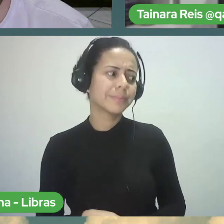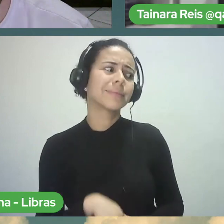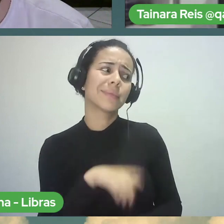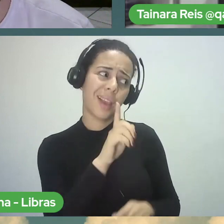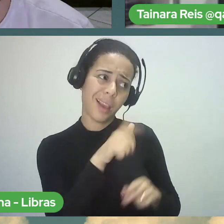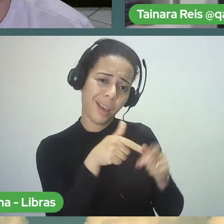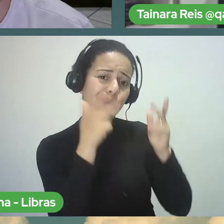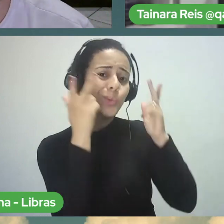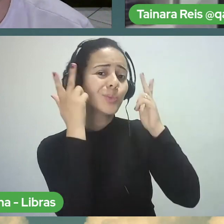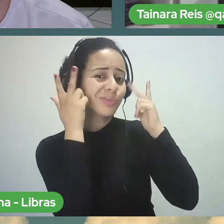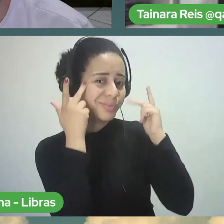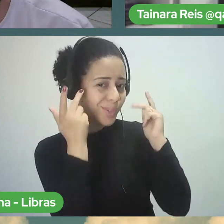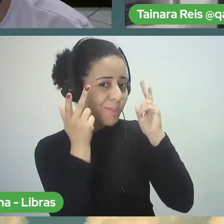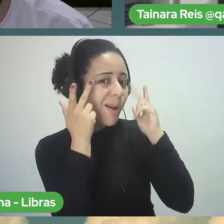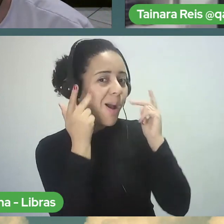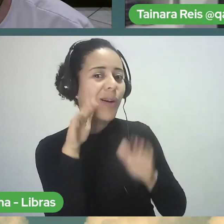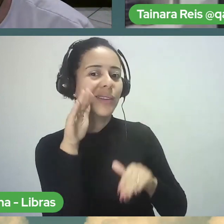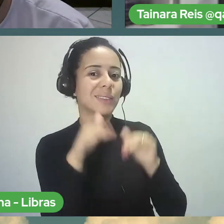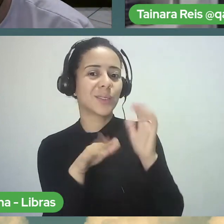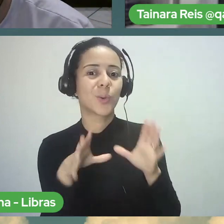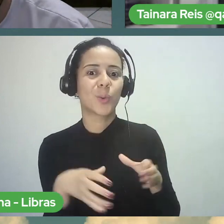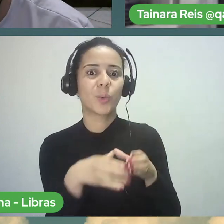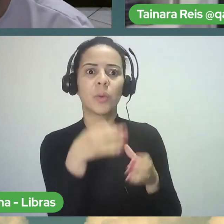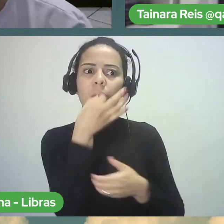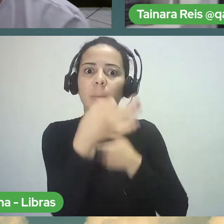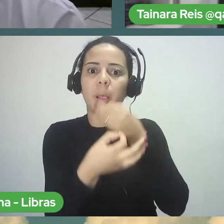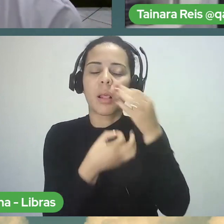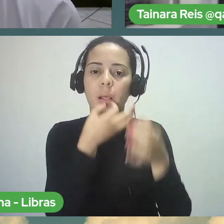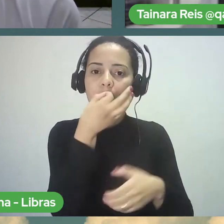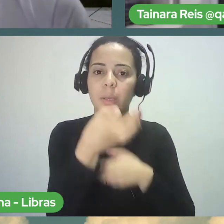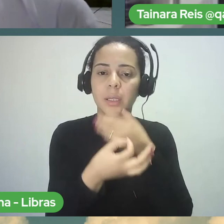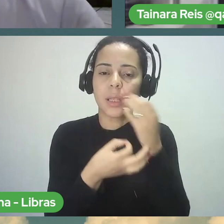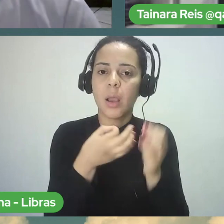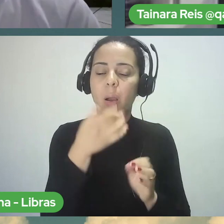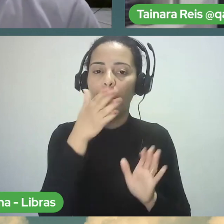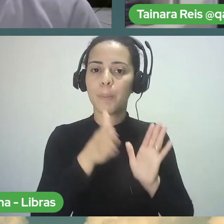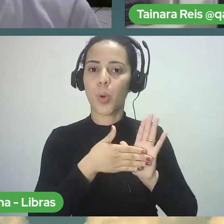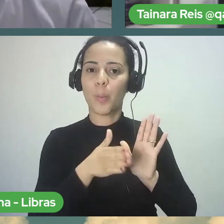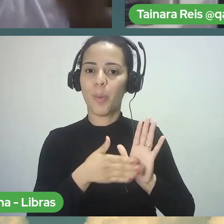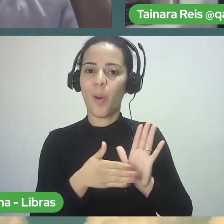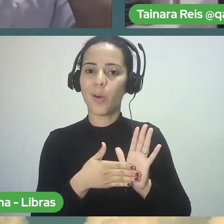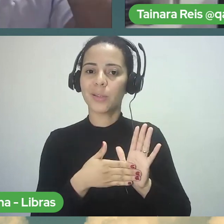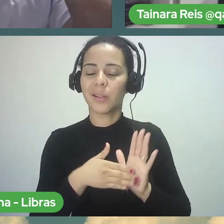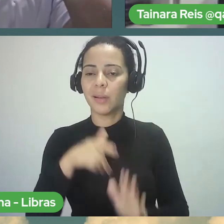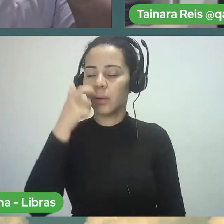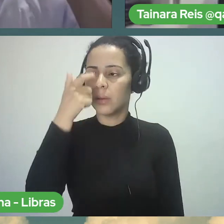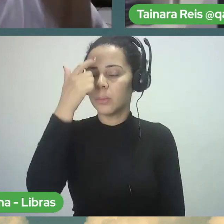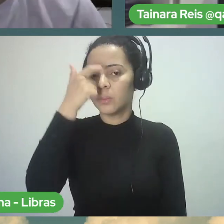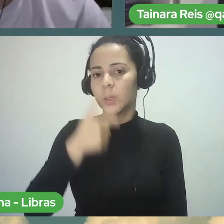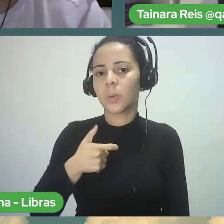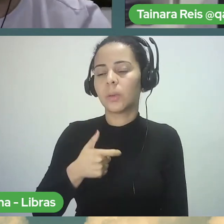muito comum até, às vezes, pessoas que se sentirem resistentes quando alguém propõe uma coisa muito fora da caixa.